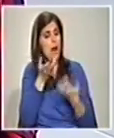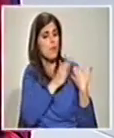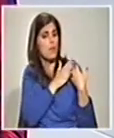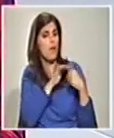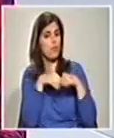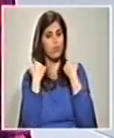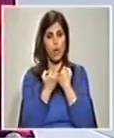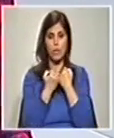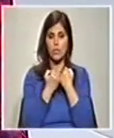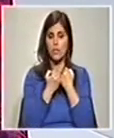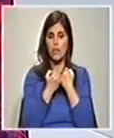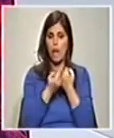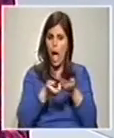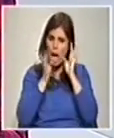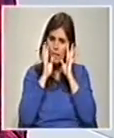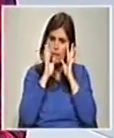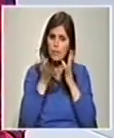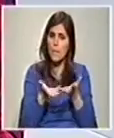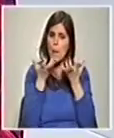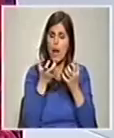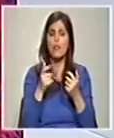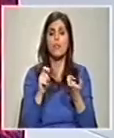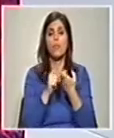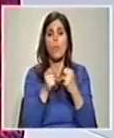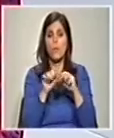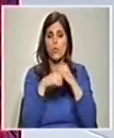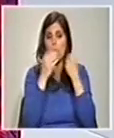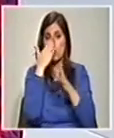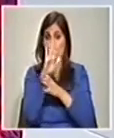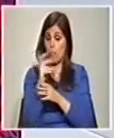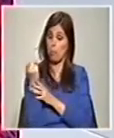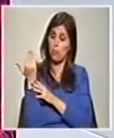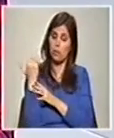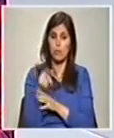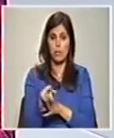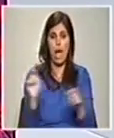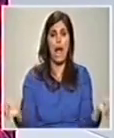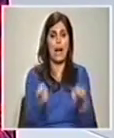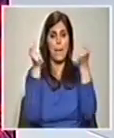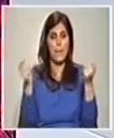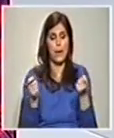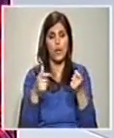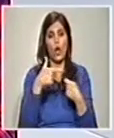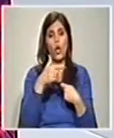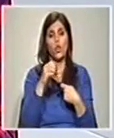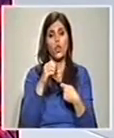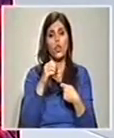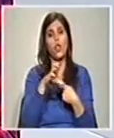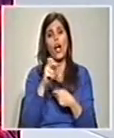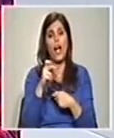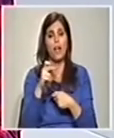e mais atenta às questões sociais. E um exemplo recente disso foi a campanha Toca a Todos.